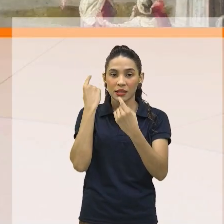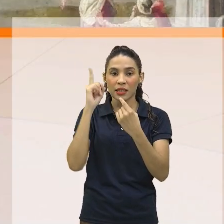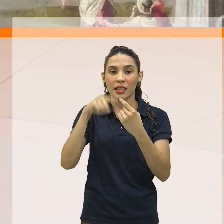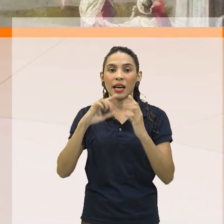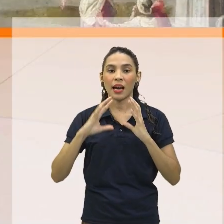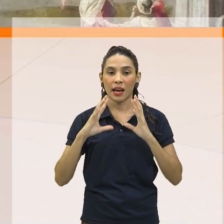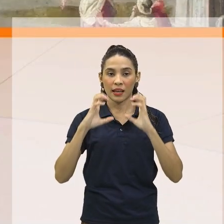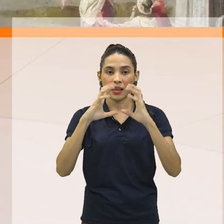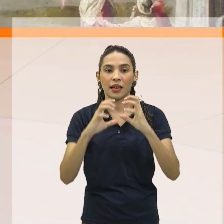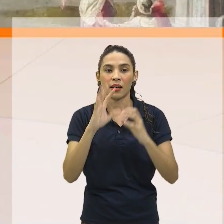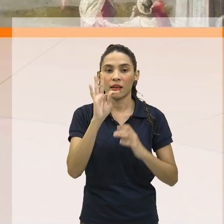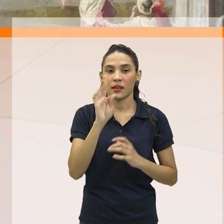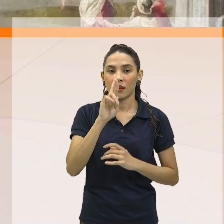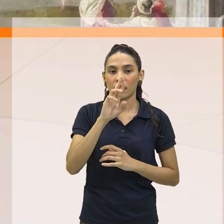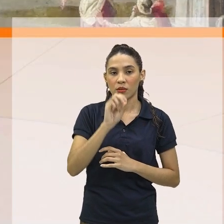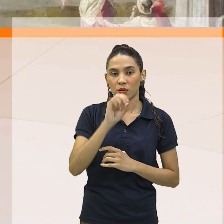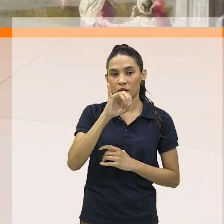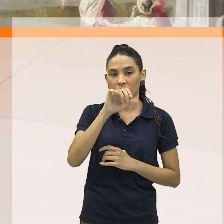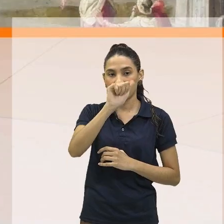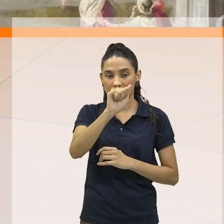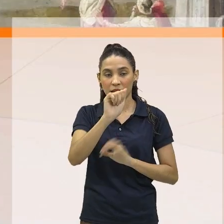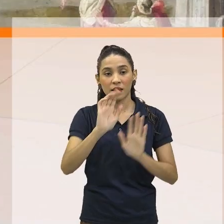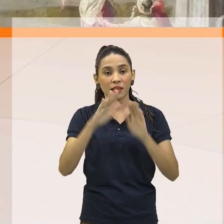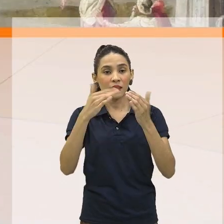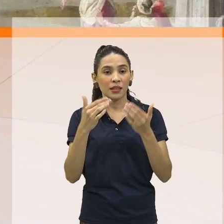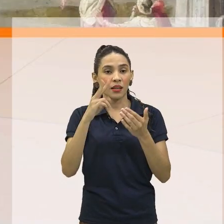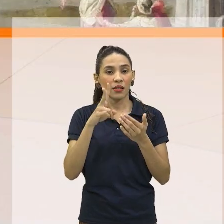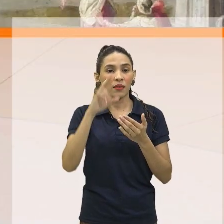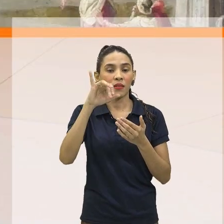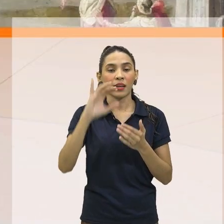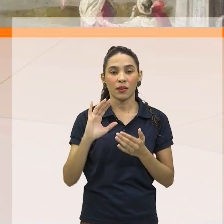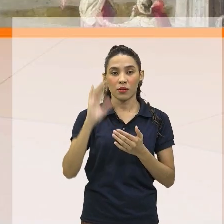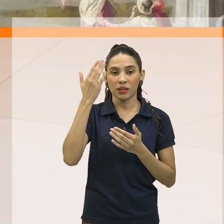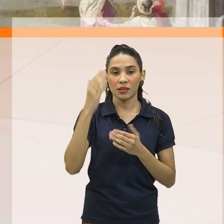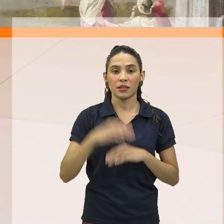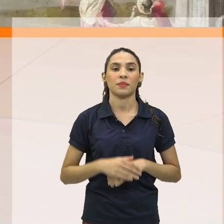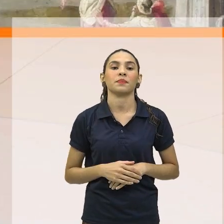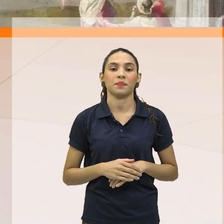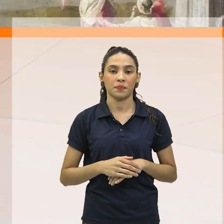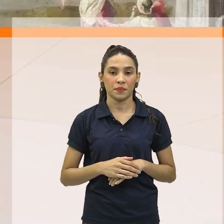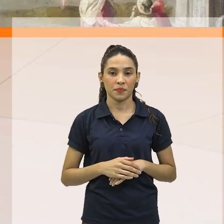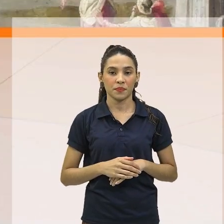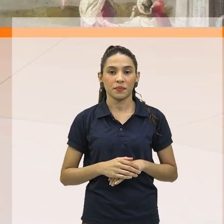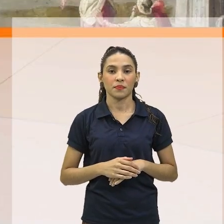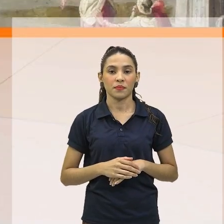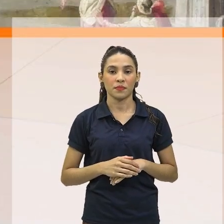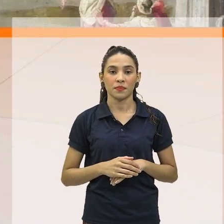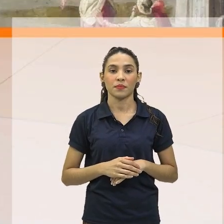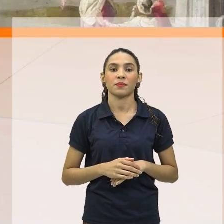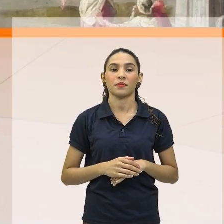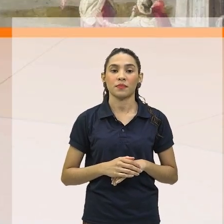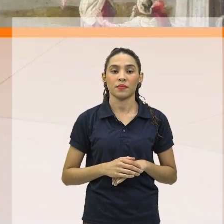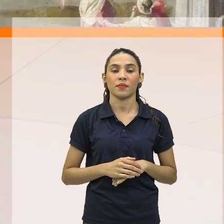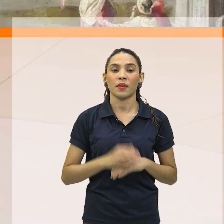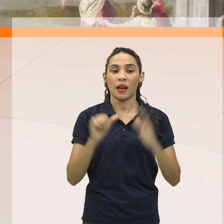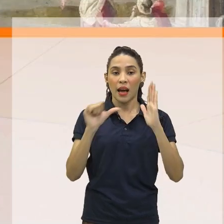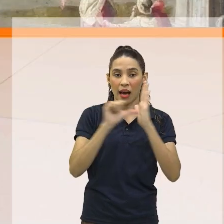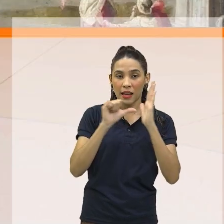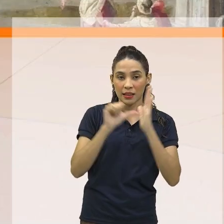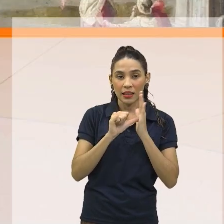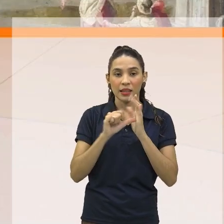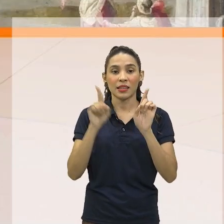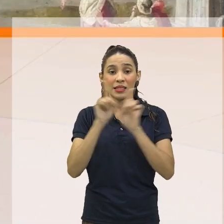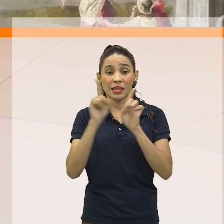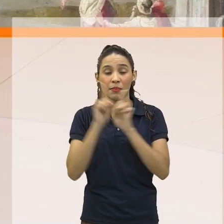Troia. Tá? A Guerra de Troia ela vai acontecer entre, né, Atenas e